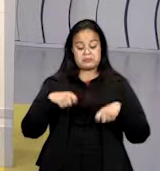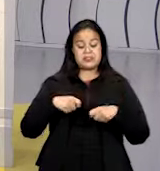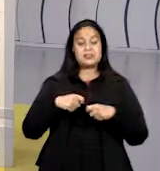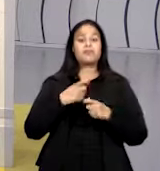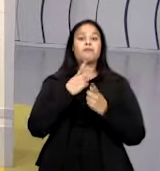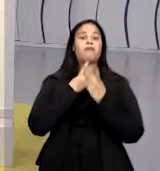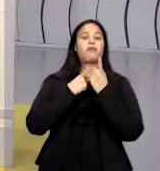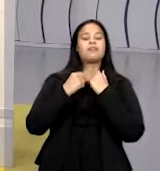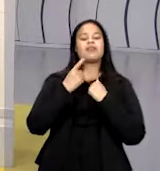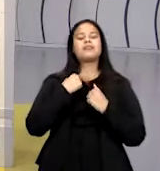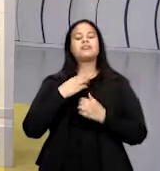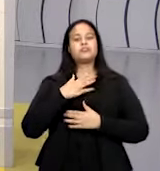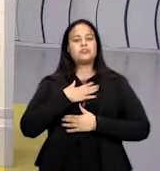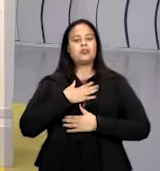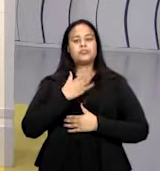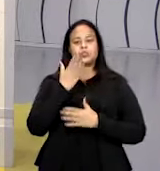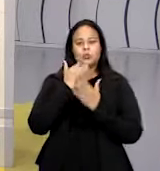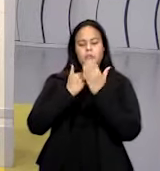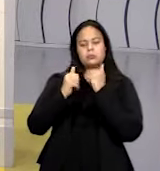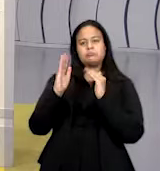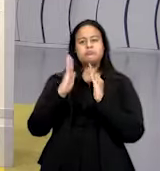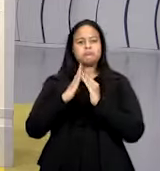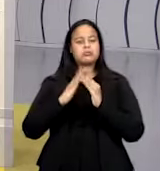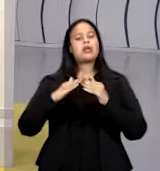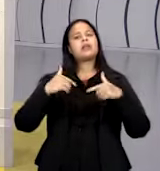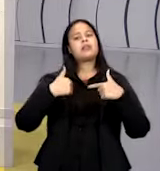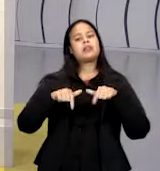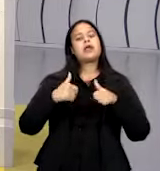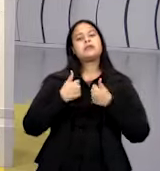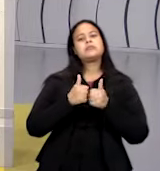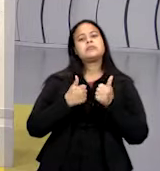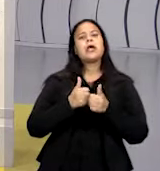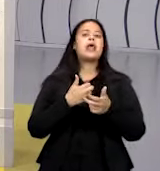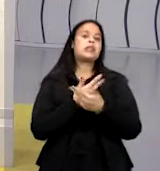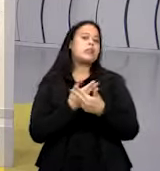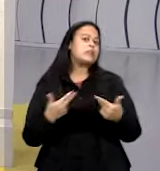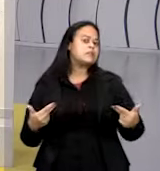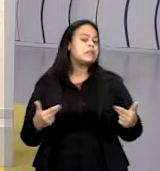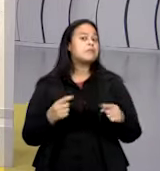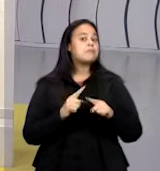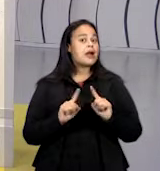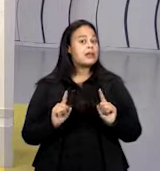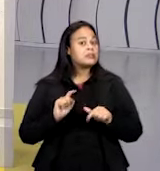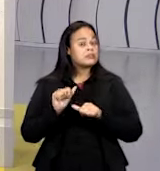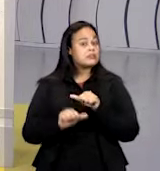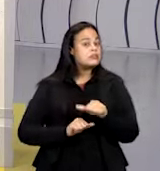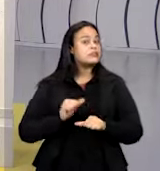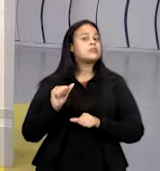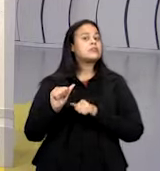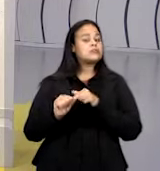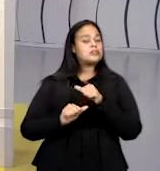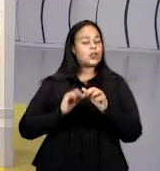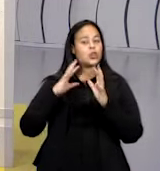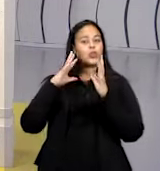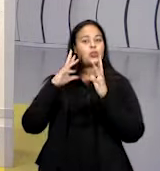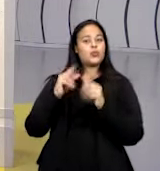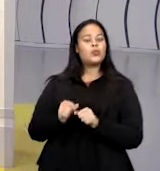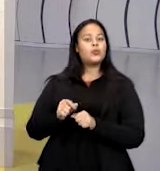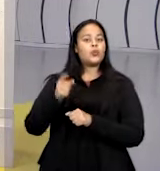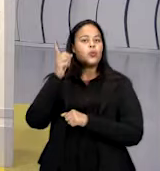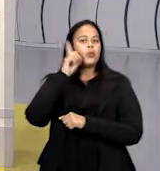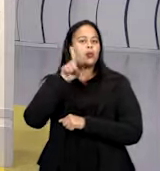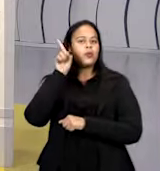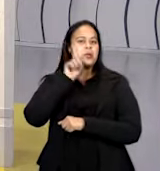de abrigo, de alimentação, de trabalho, de transporte, mas nós modificamos tudo o tempo